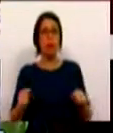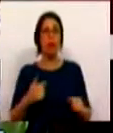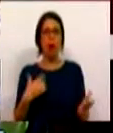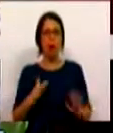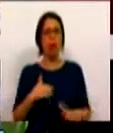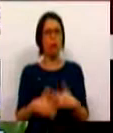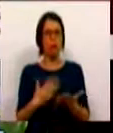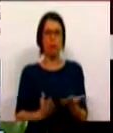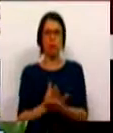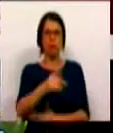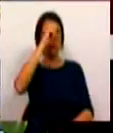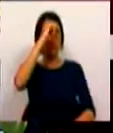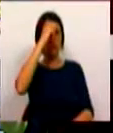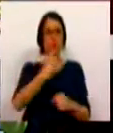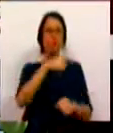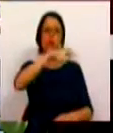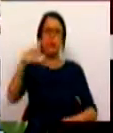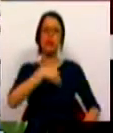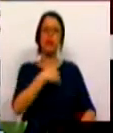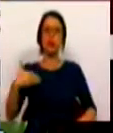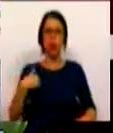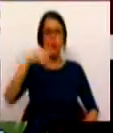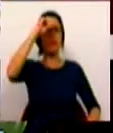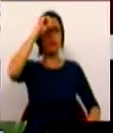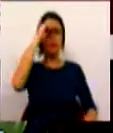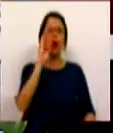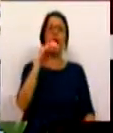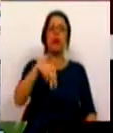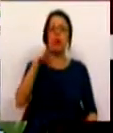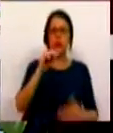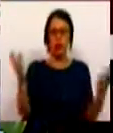deixaremos de prosseguir, respeitando os trabalhadores da saúde, respeitando